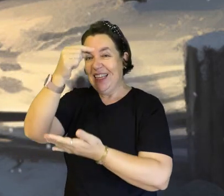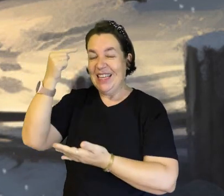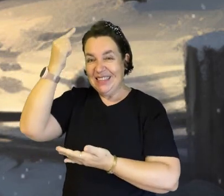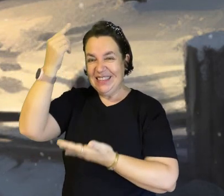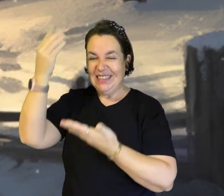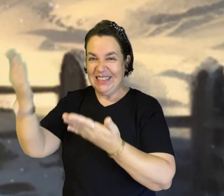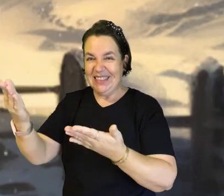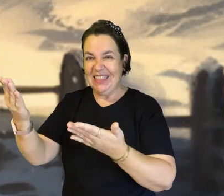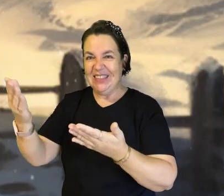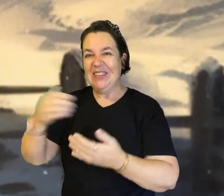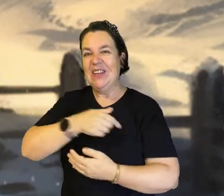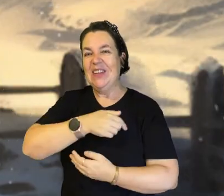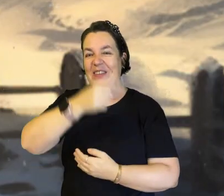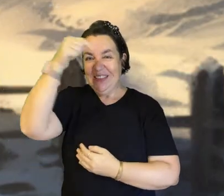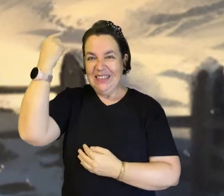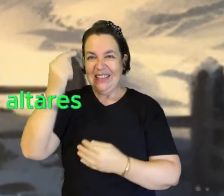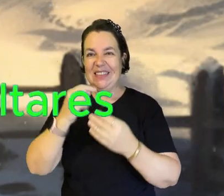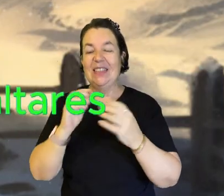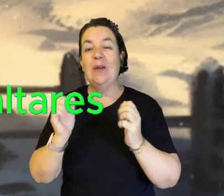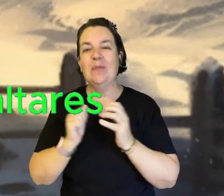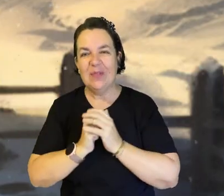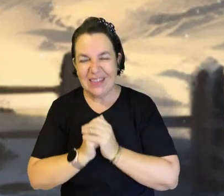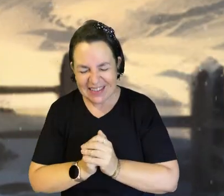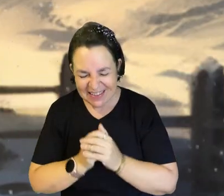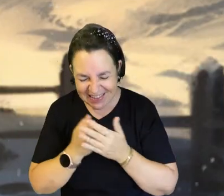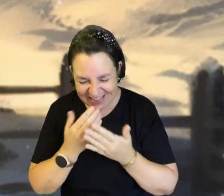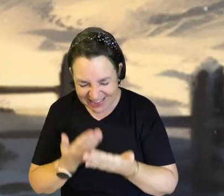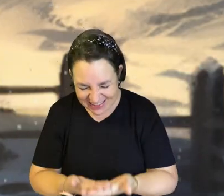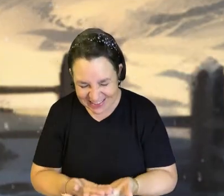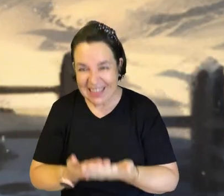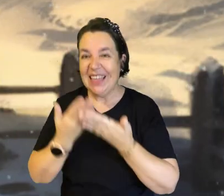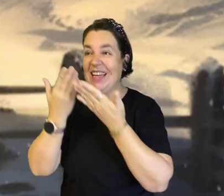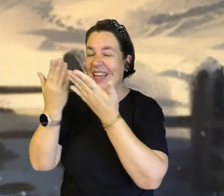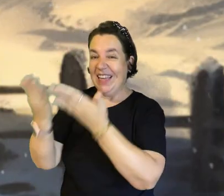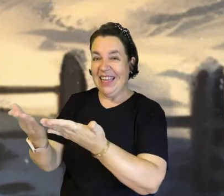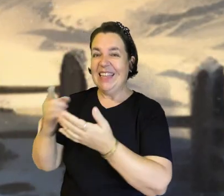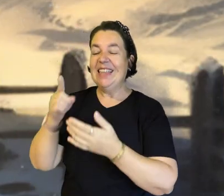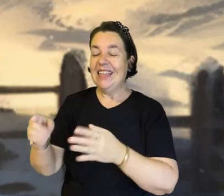Maria Escrivá às honras dos altares. Em 6 de